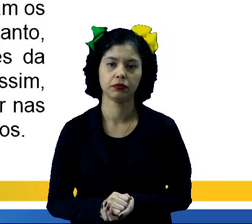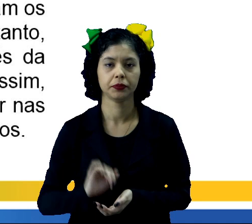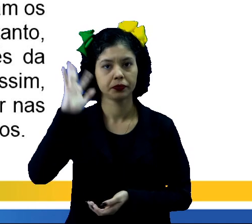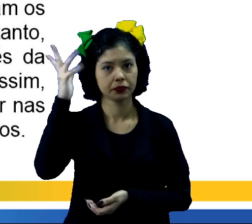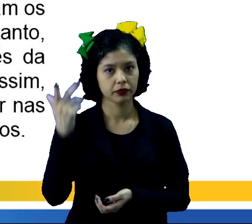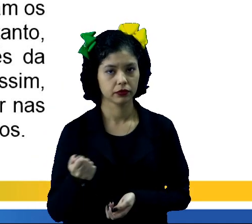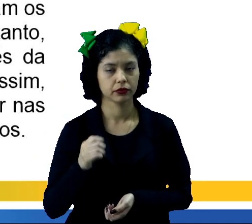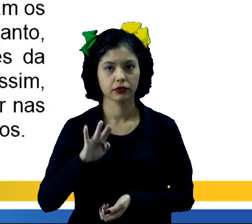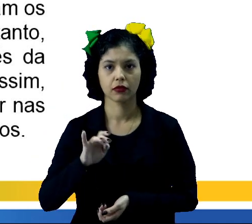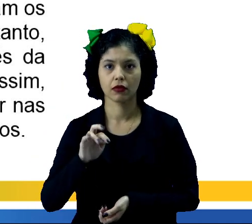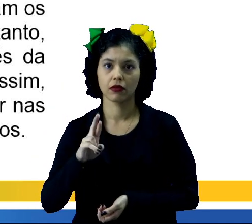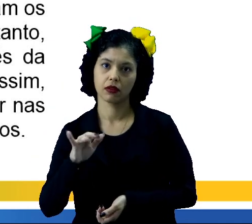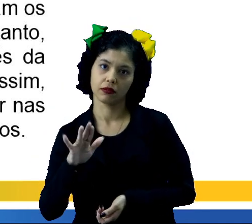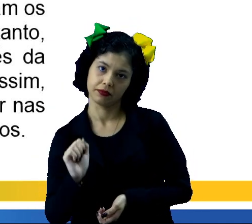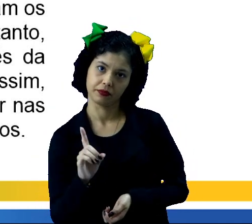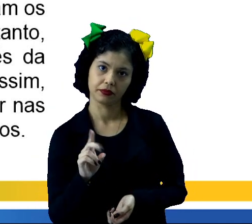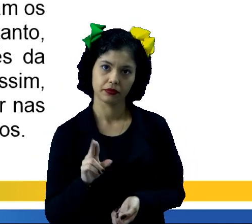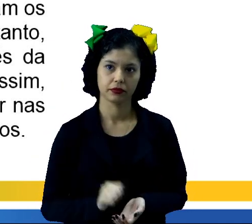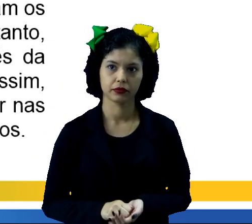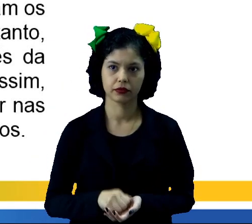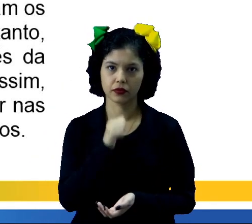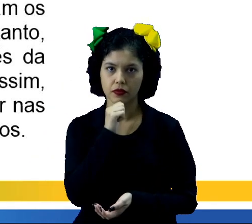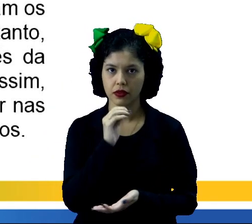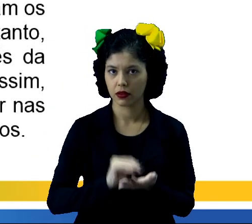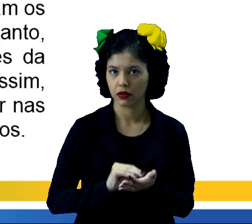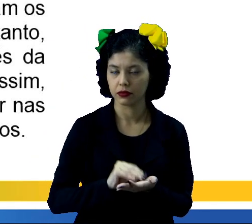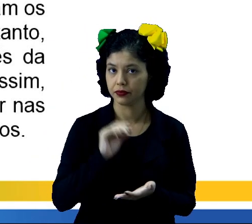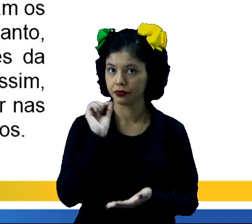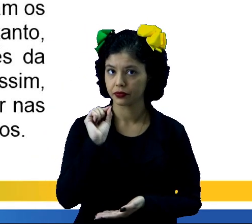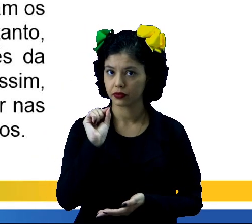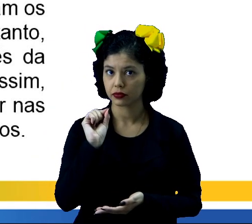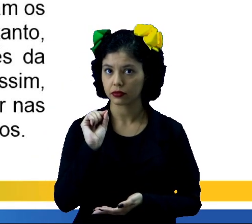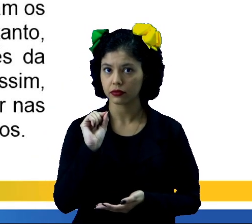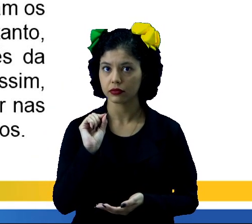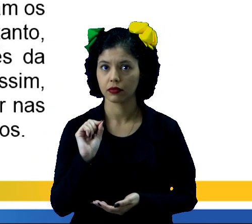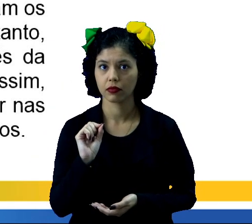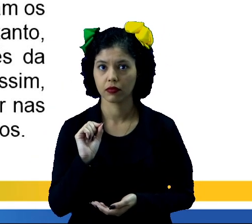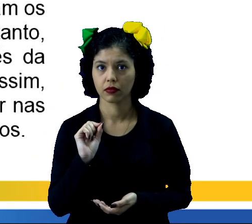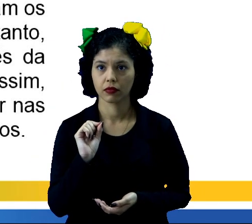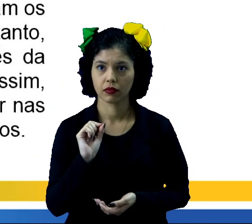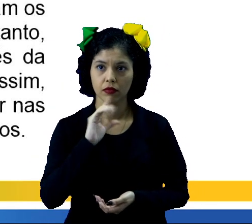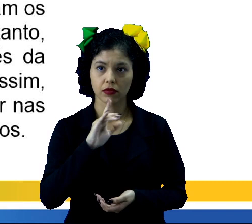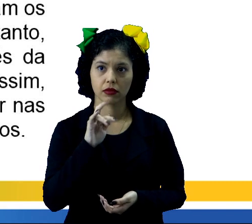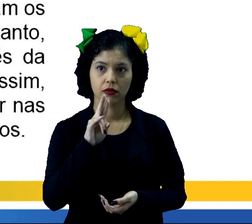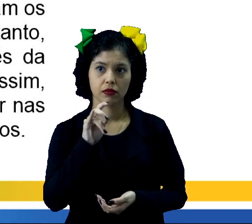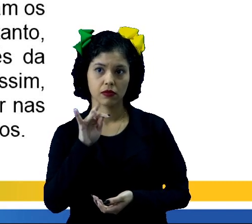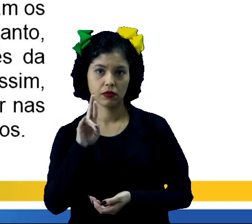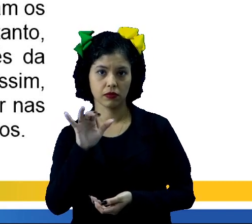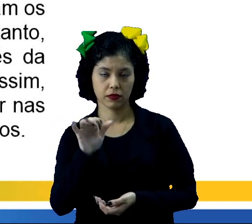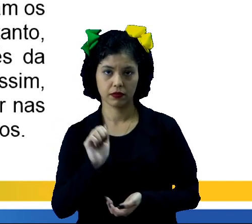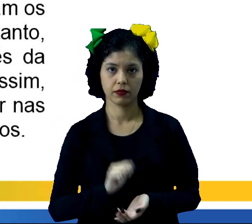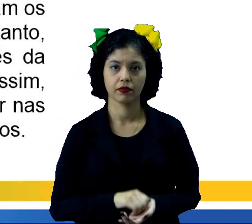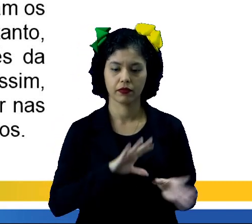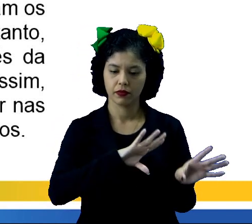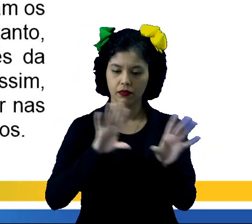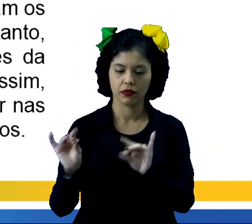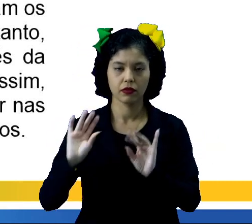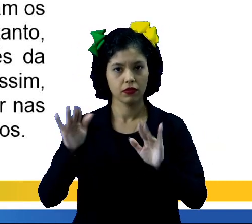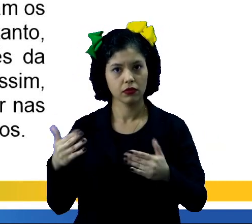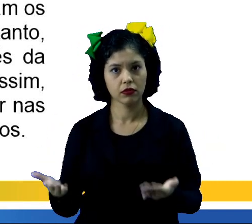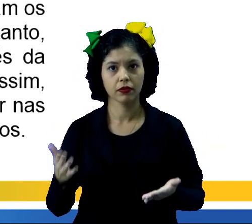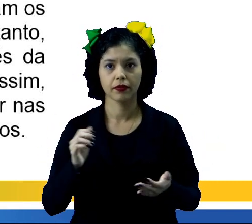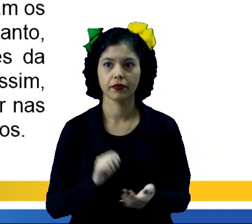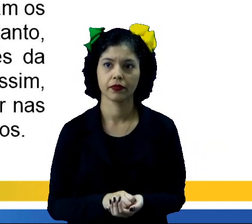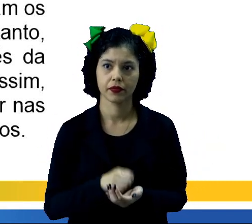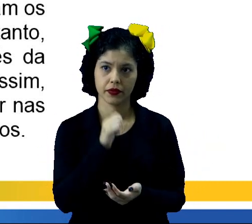africanos como bárbaros. Portanto, restaria ao colonizador europeu a missão civilizatória, através do qual, né,